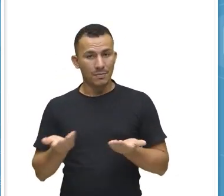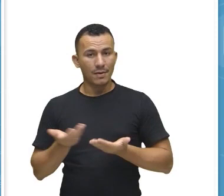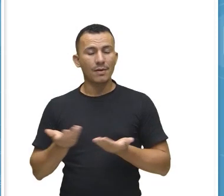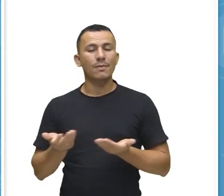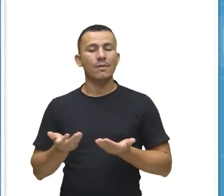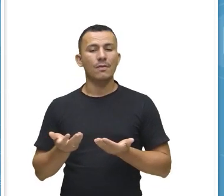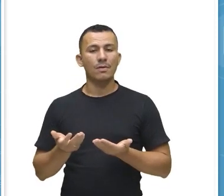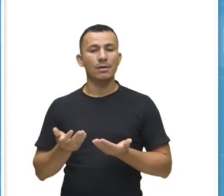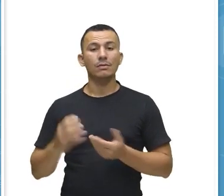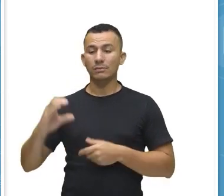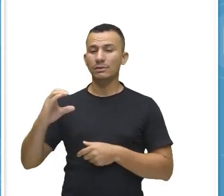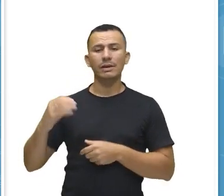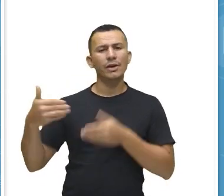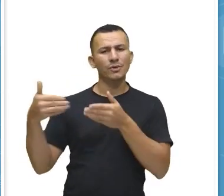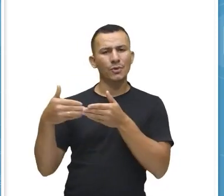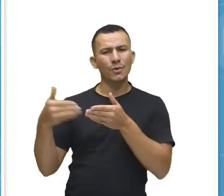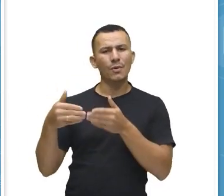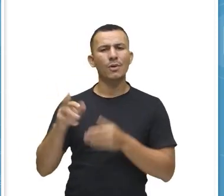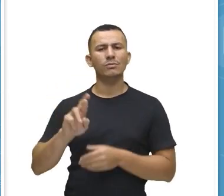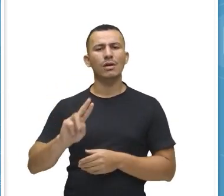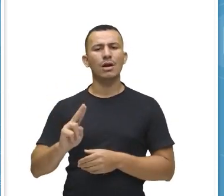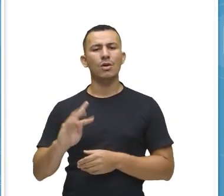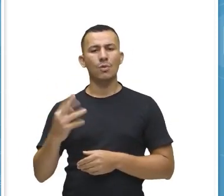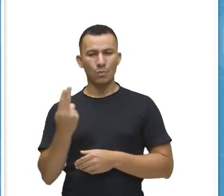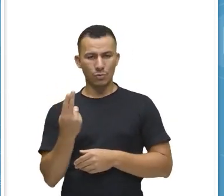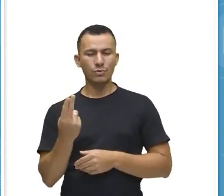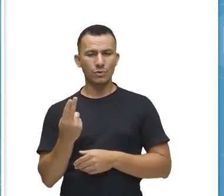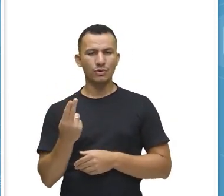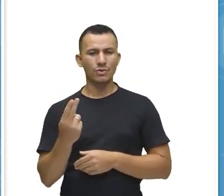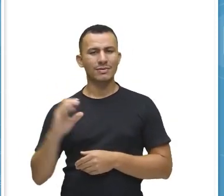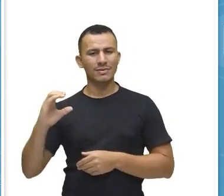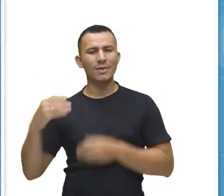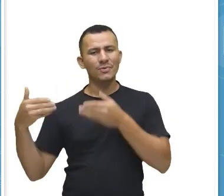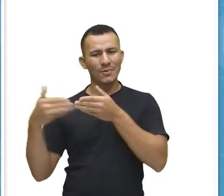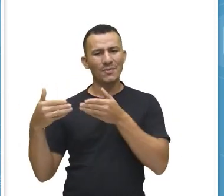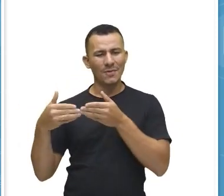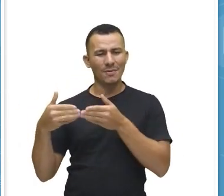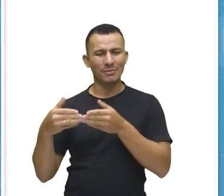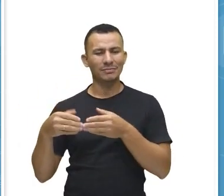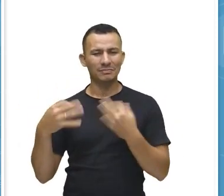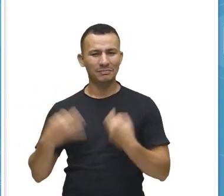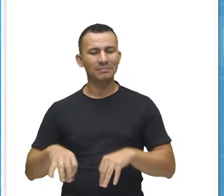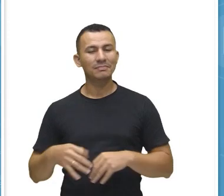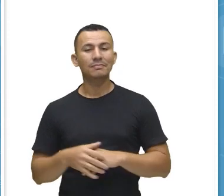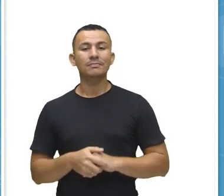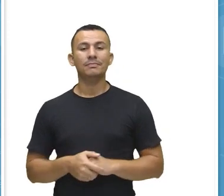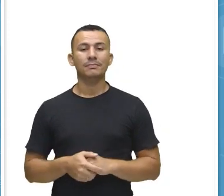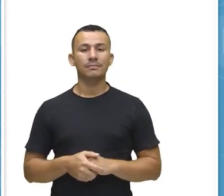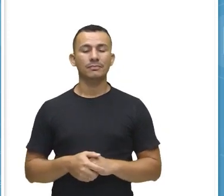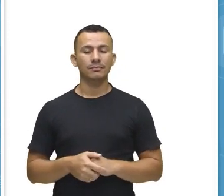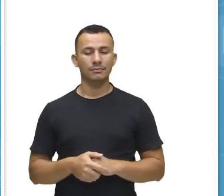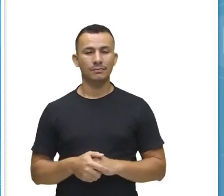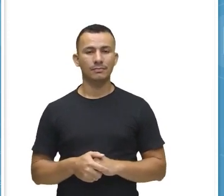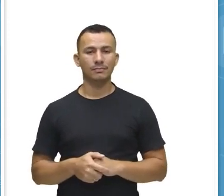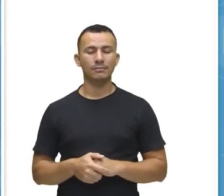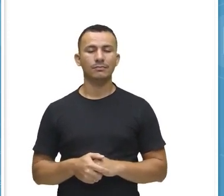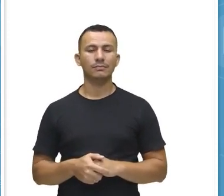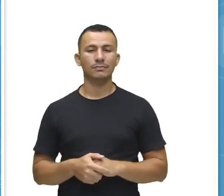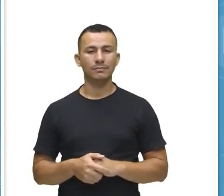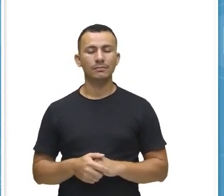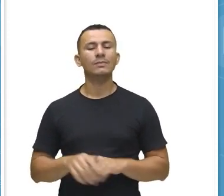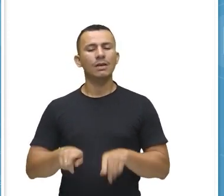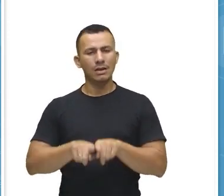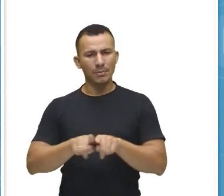C de concordo, Ruth. Muito bem. Ó. Brincadeira saudável ali, sem... Né? Pronto, é bem-vindo. E a Escola Raimundo Paz, C